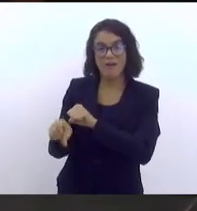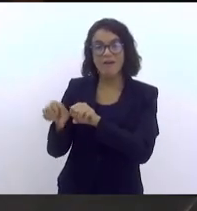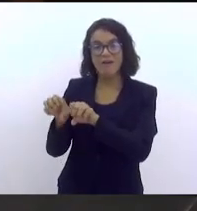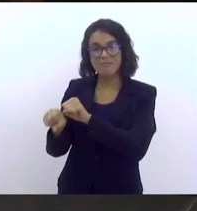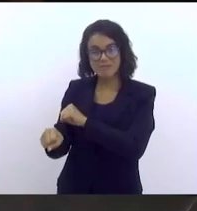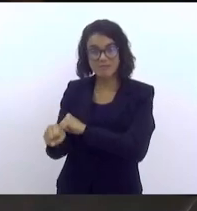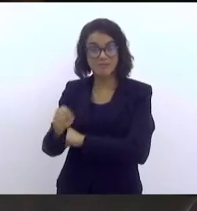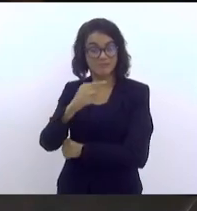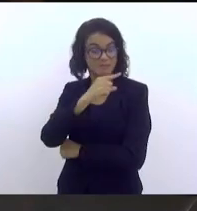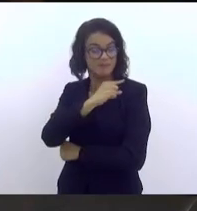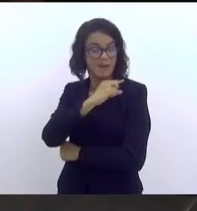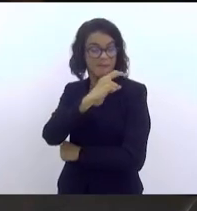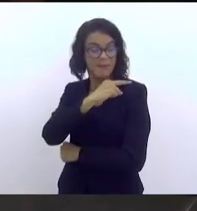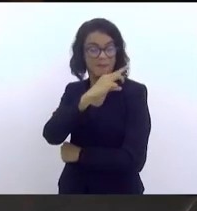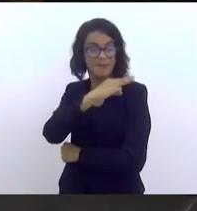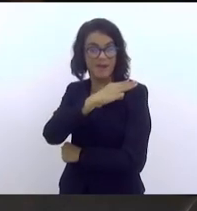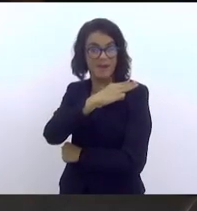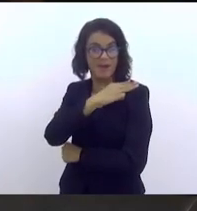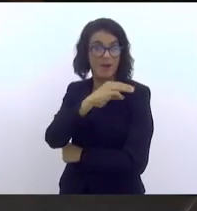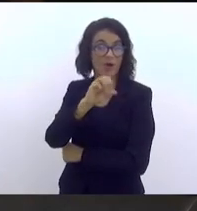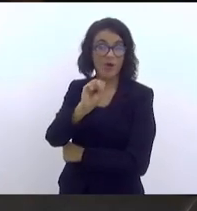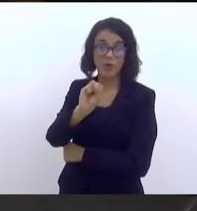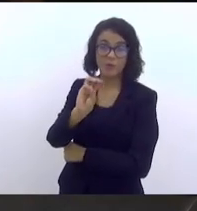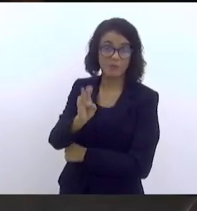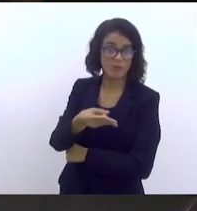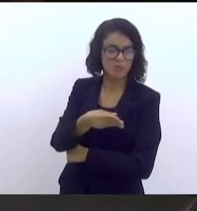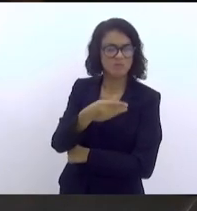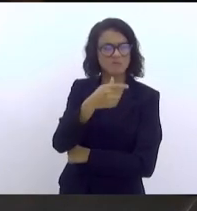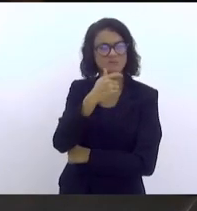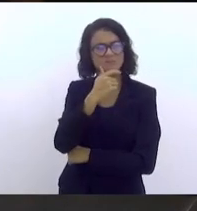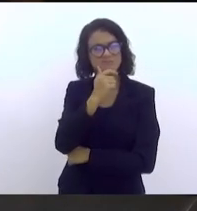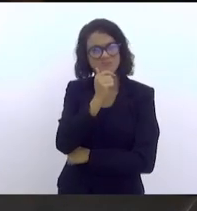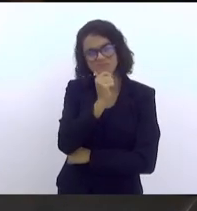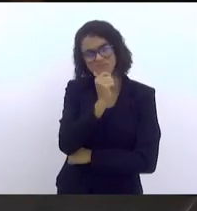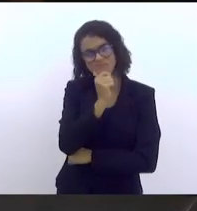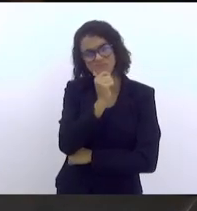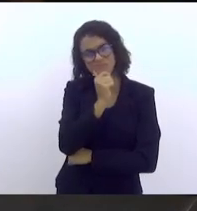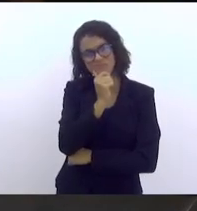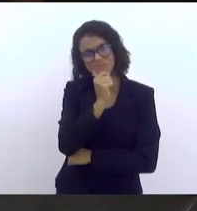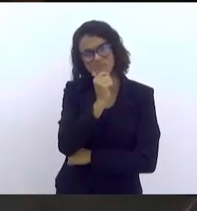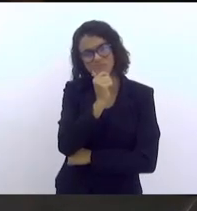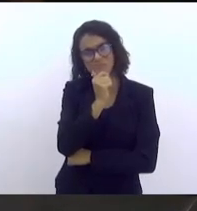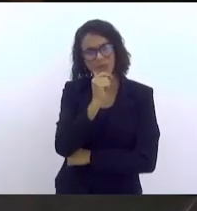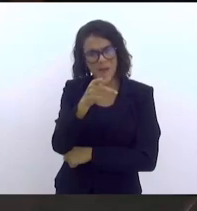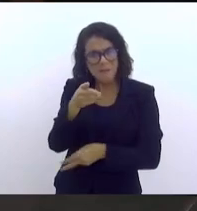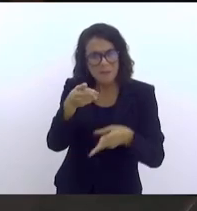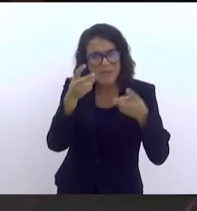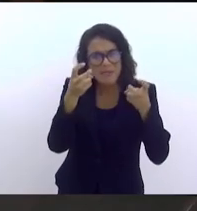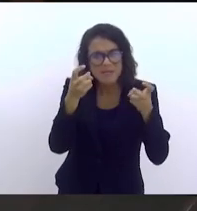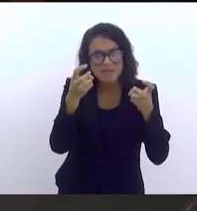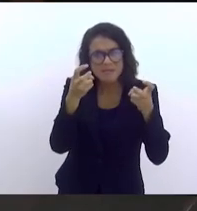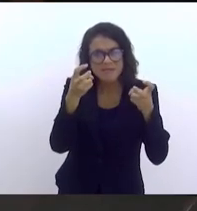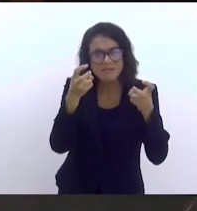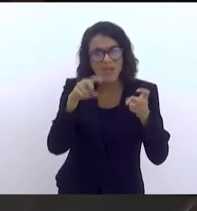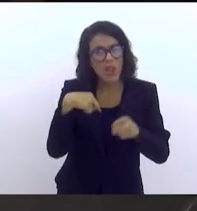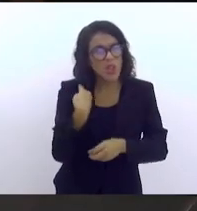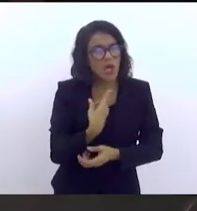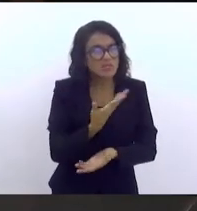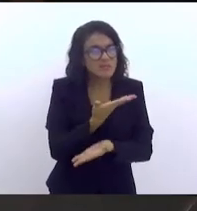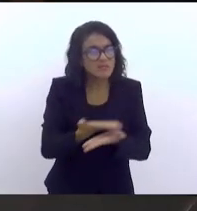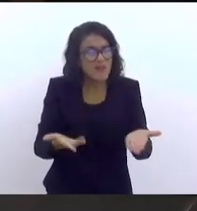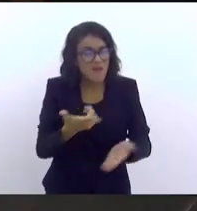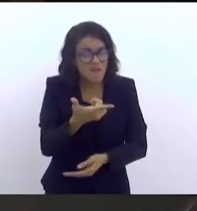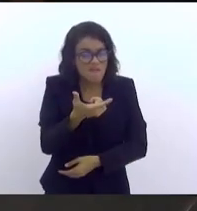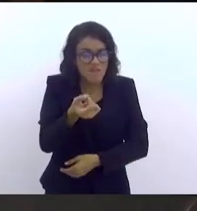no ensino médio cerca de 8 milhões percebem nós perdemos